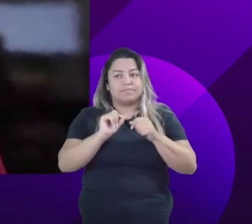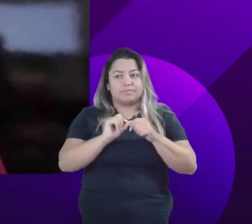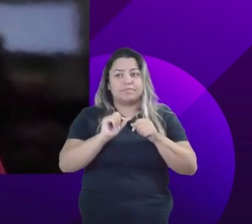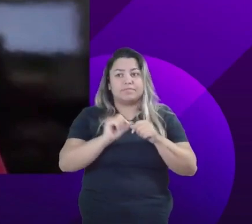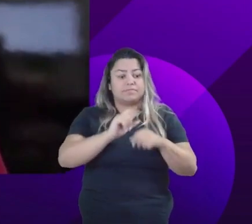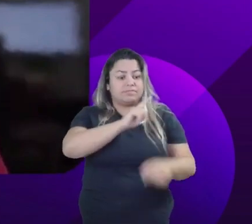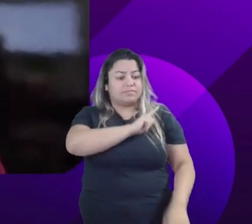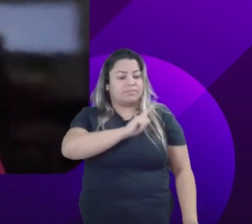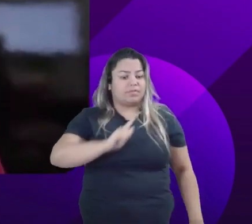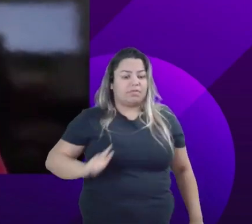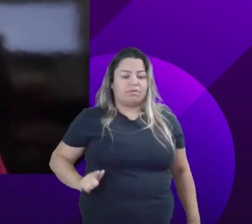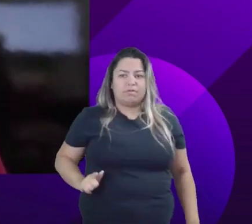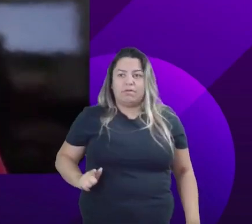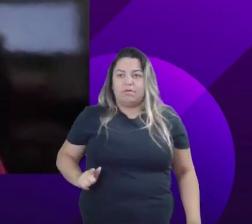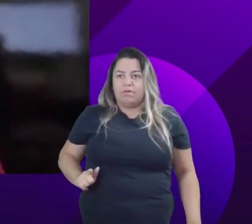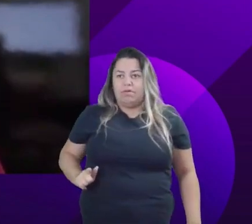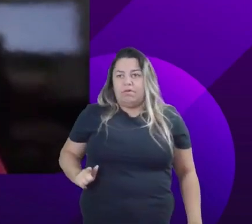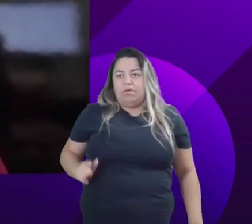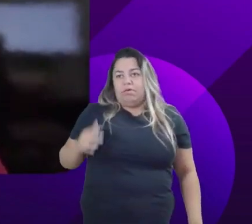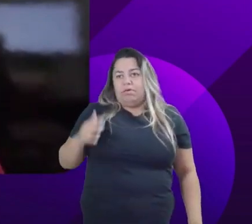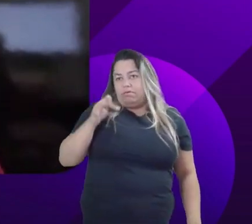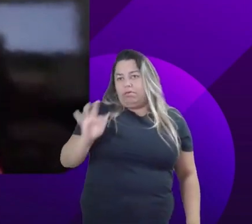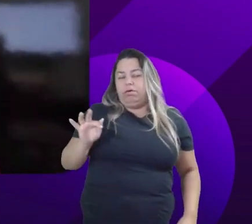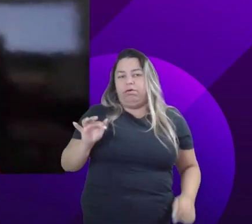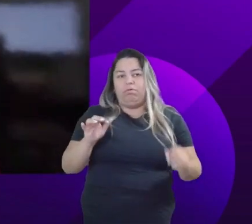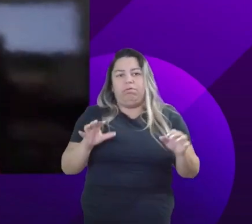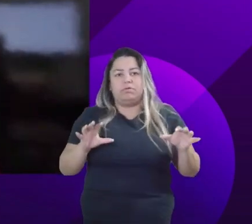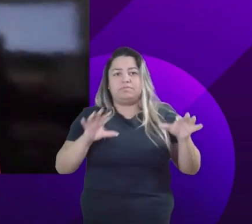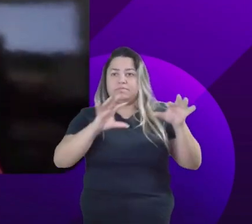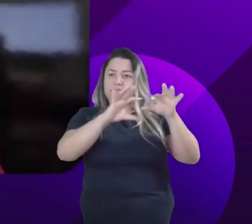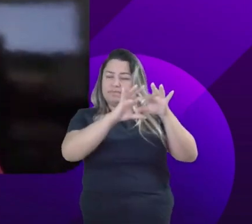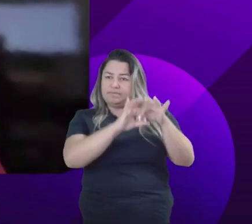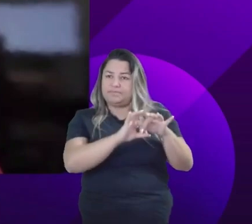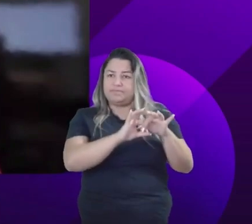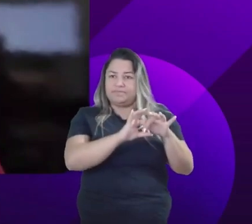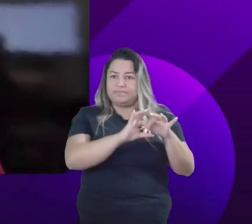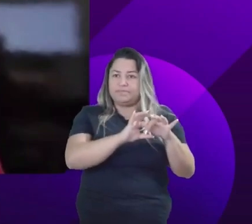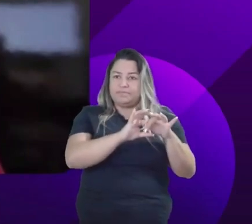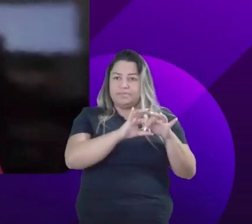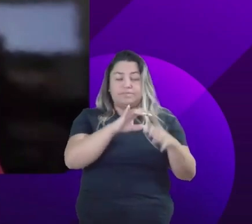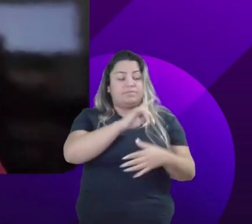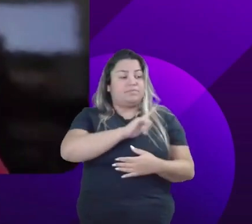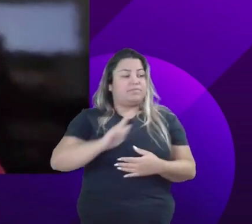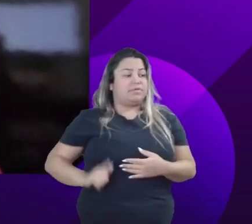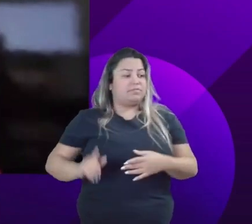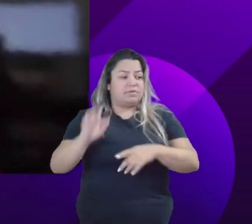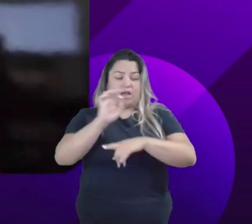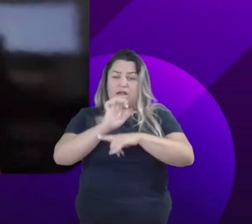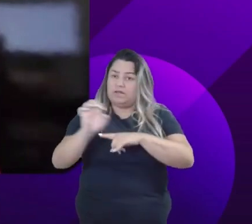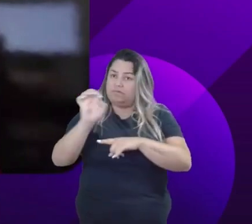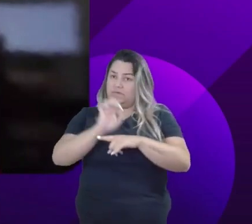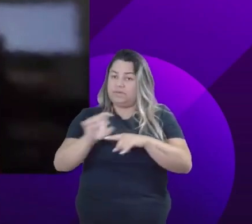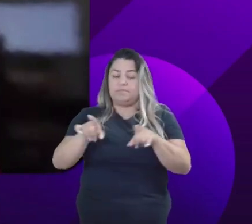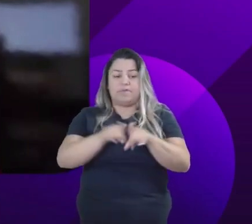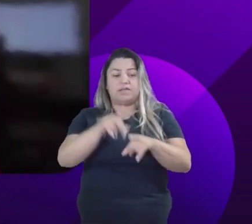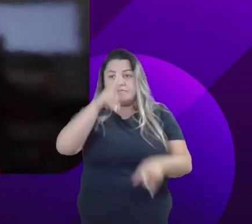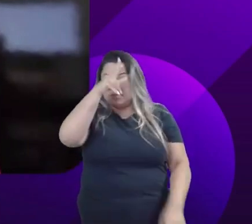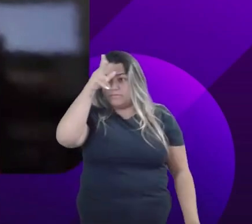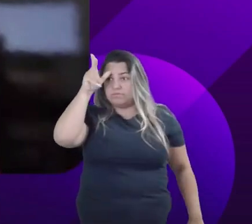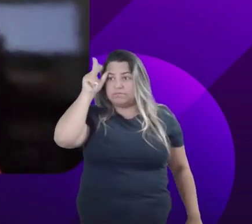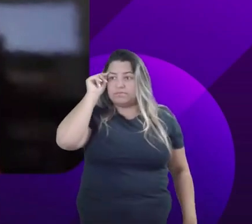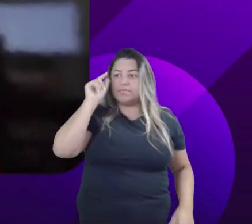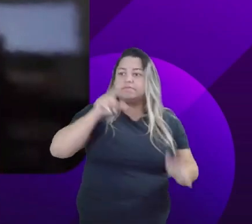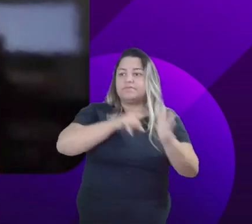O governo federal, juntamente, né, com o governo do estado e as prefeituras, estão fazendo